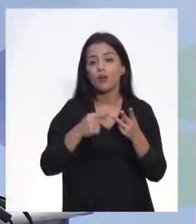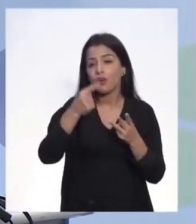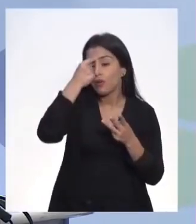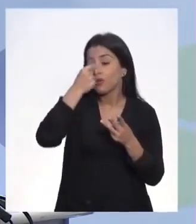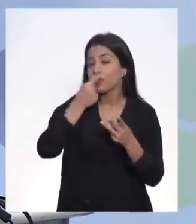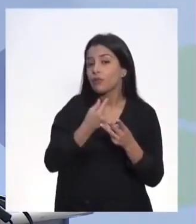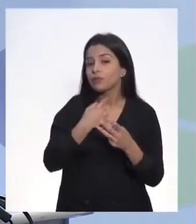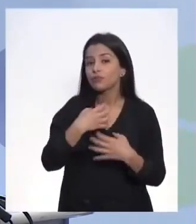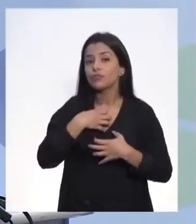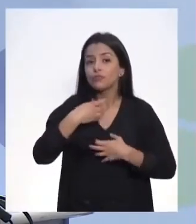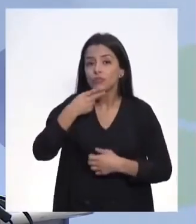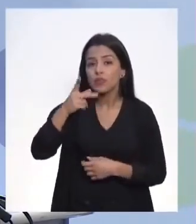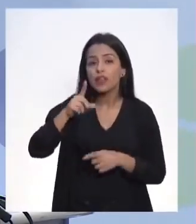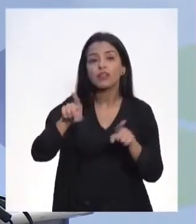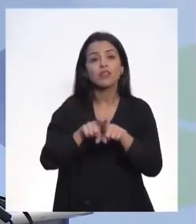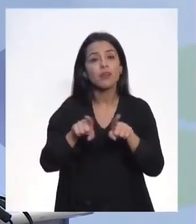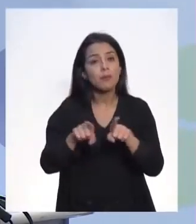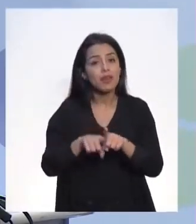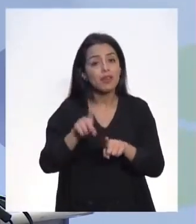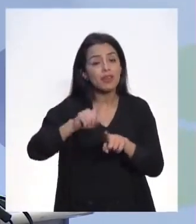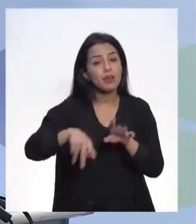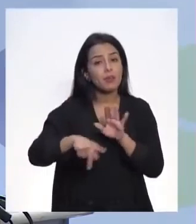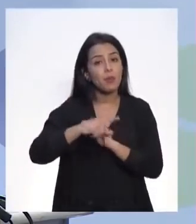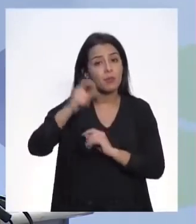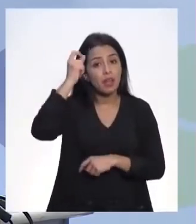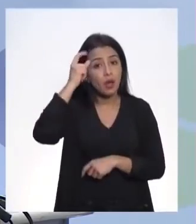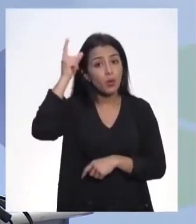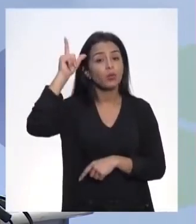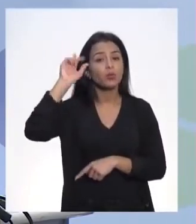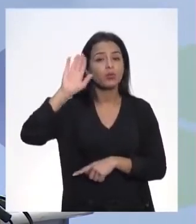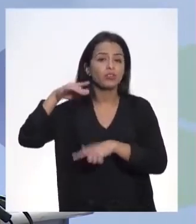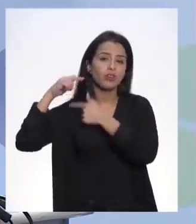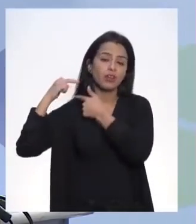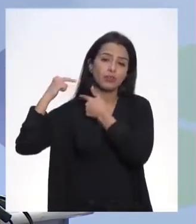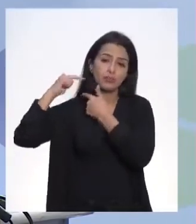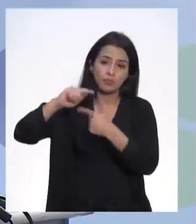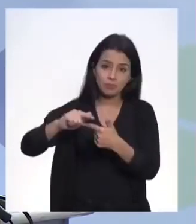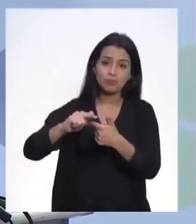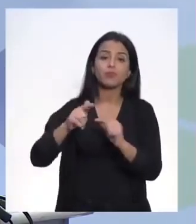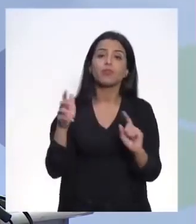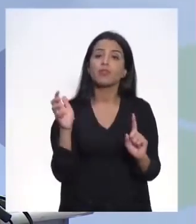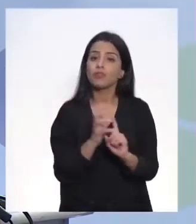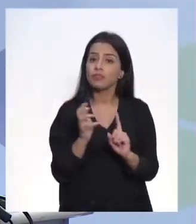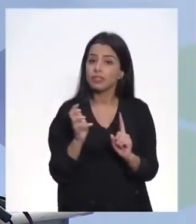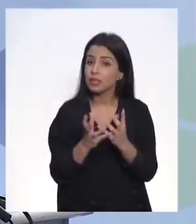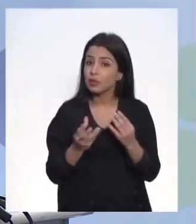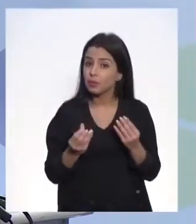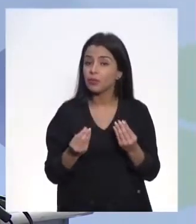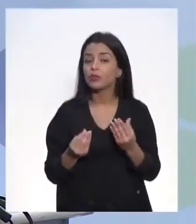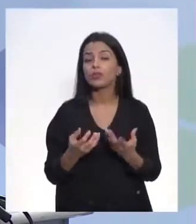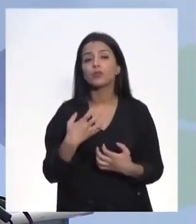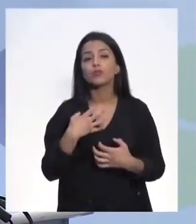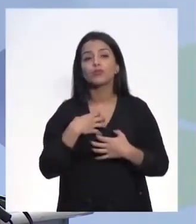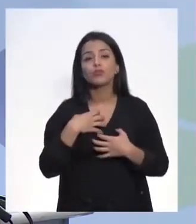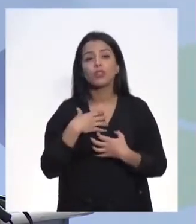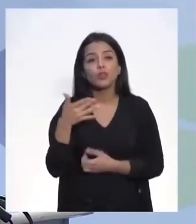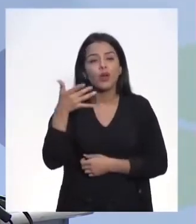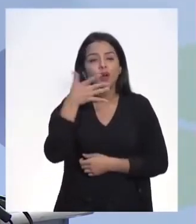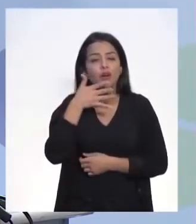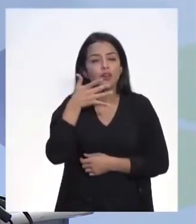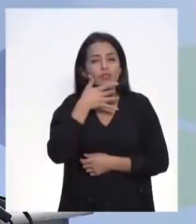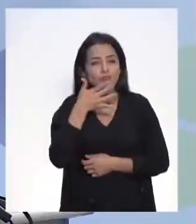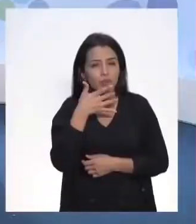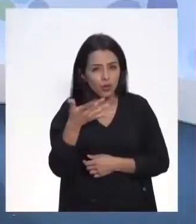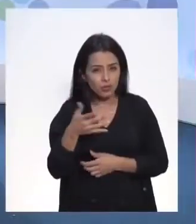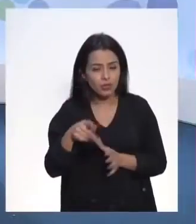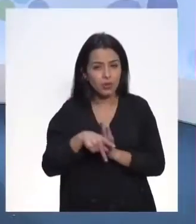para acarretar e agregar a questão da cultura deles, da tradição, né? E influencia muito nesse sotaque, nesse jeitinho gostoso aí que